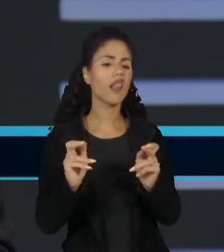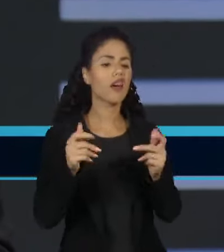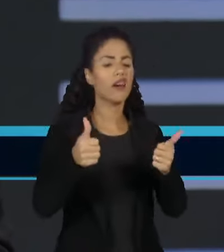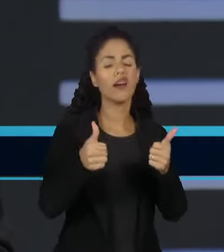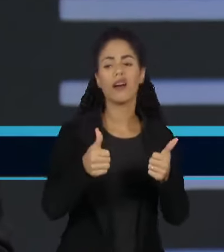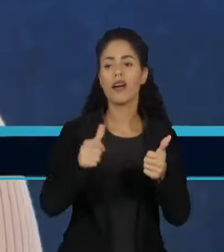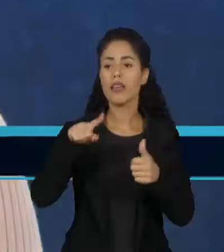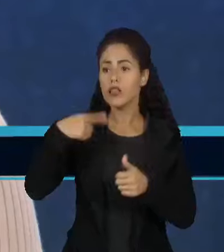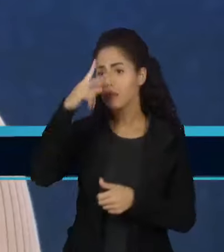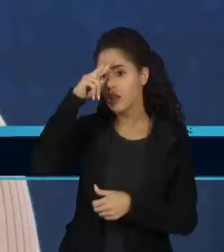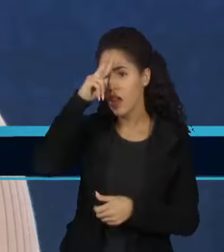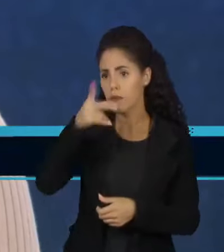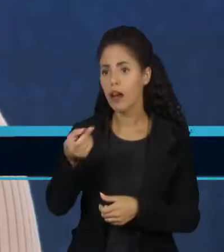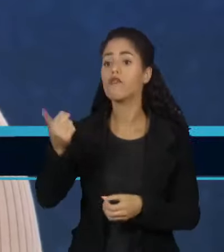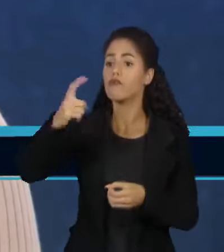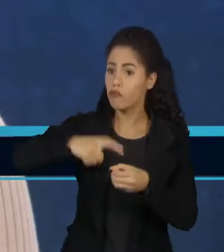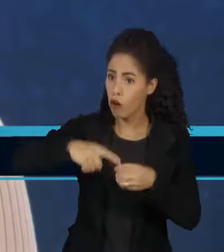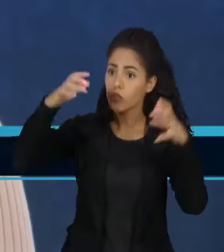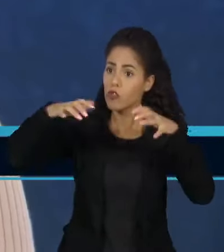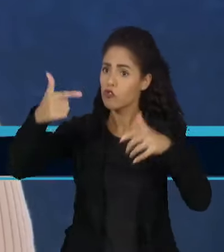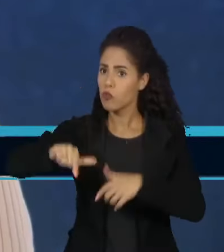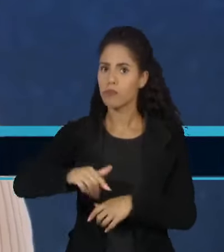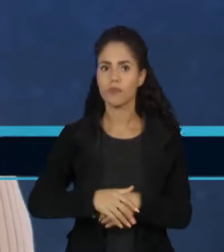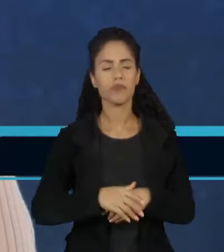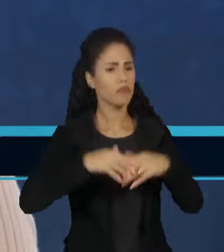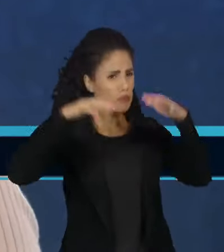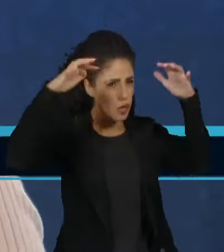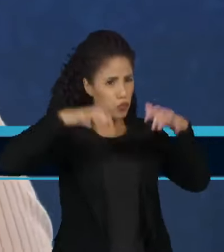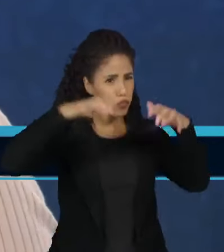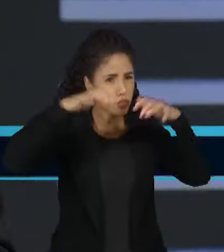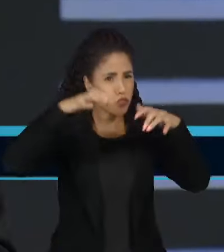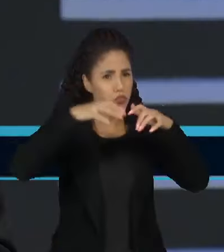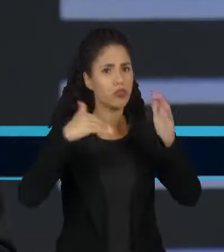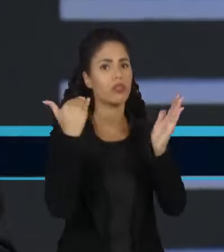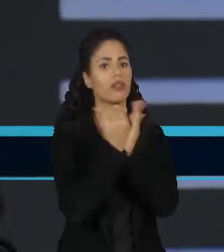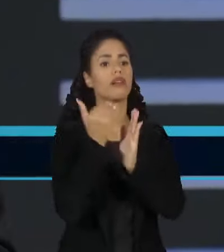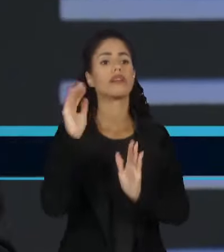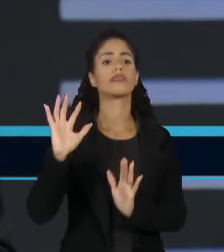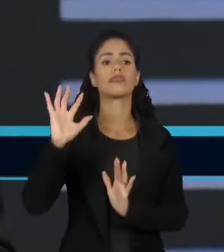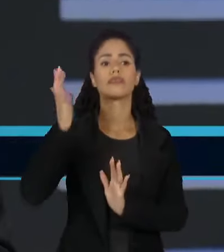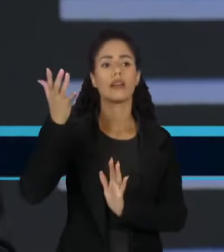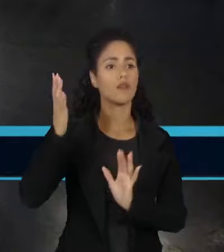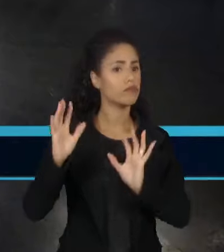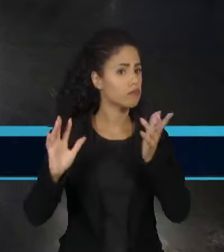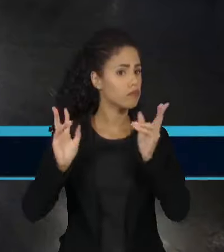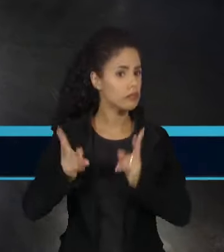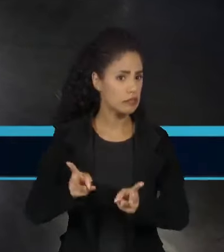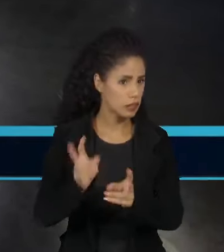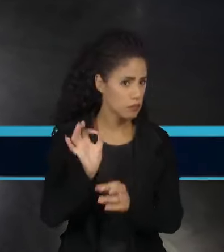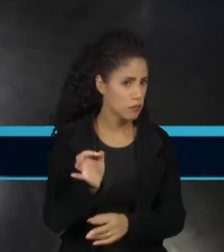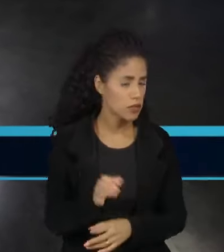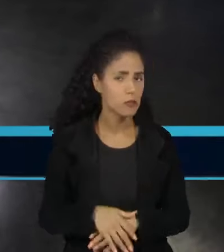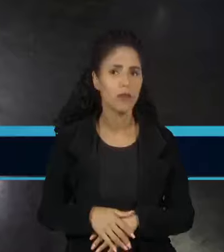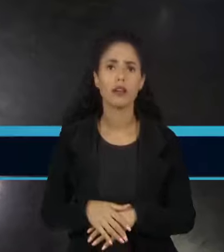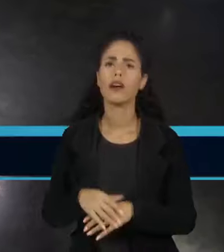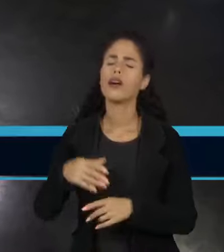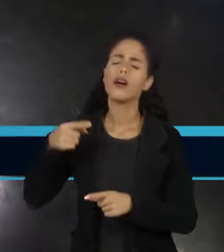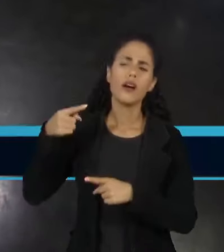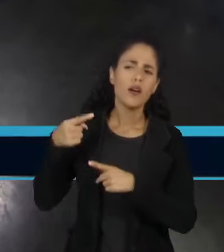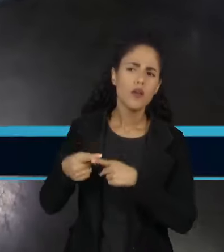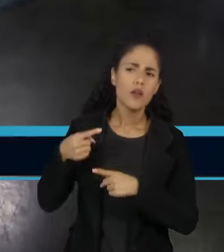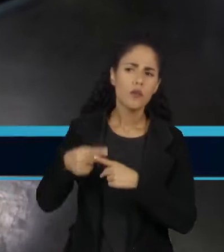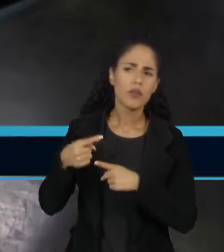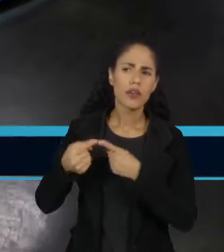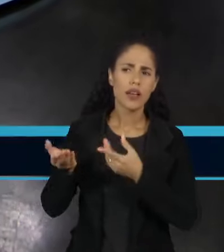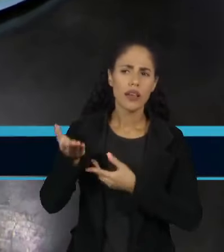grande risco. Como você colocou, os episódios de chuva extrema, eles têm acontecido com maior frequência, a gente já sabe disso. Agora, então, por que os sistemas